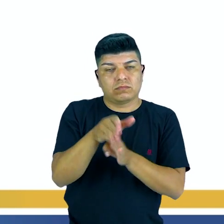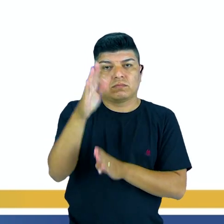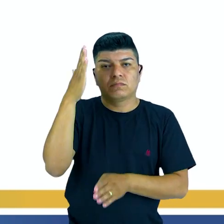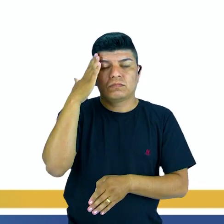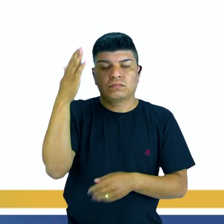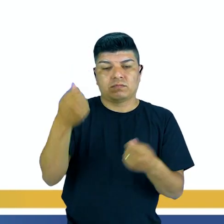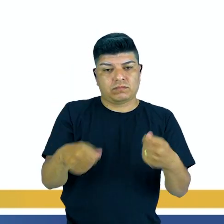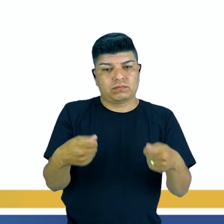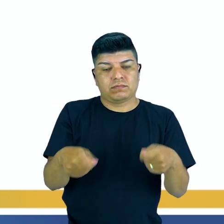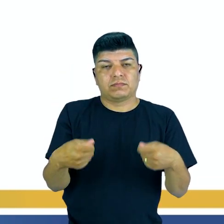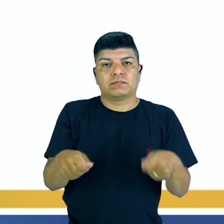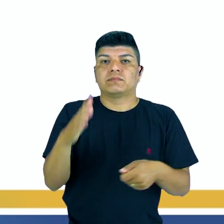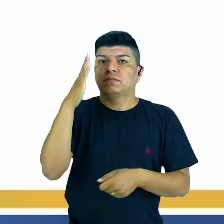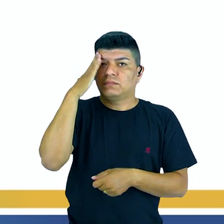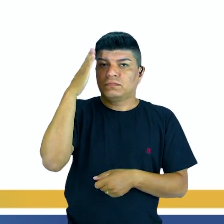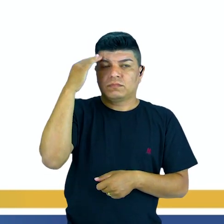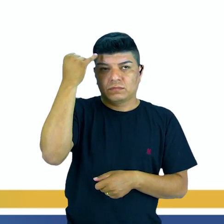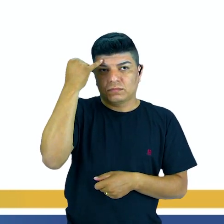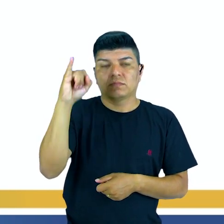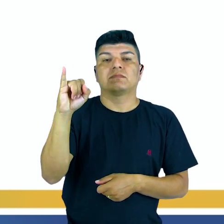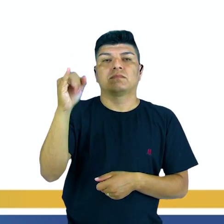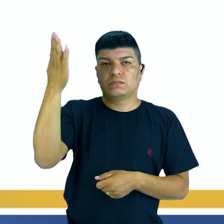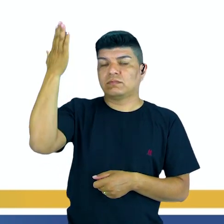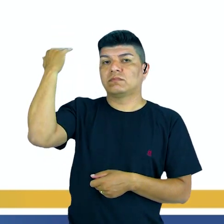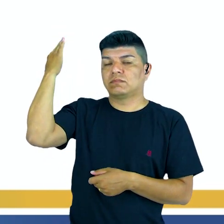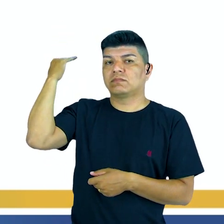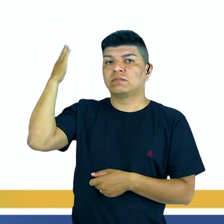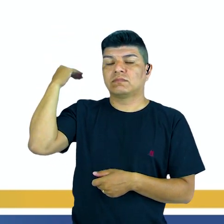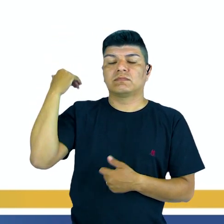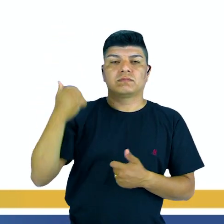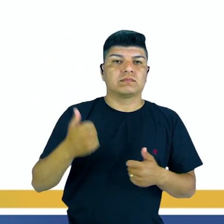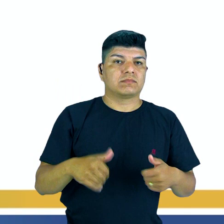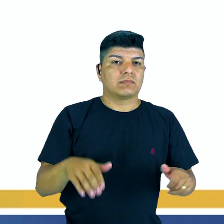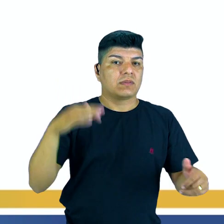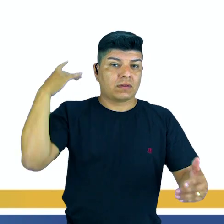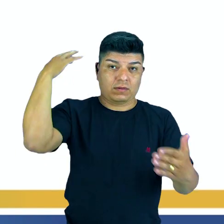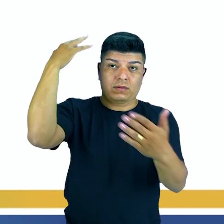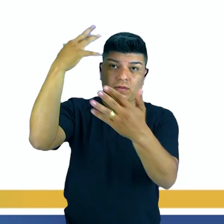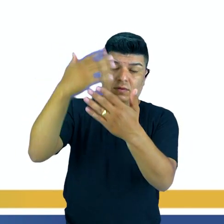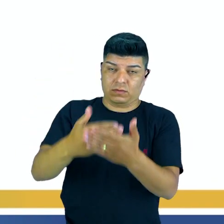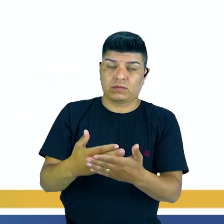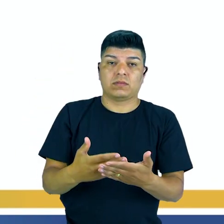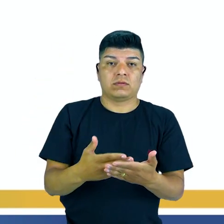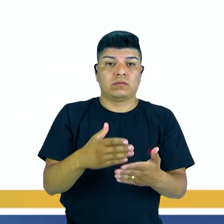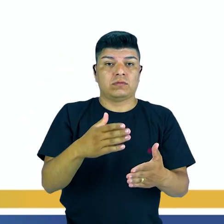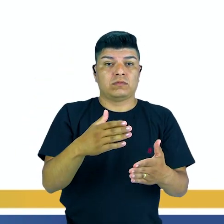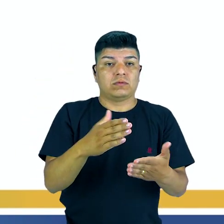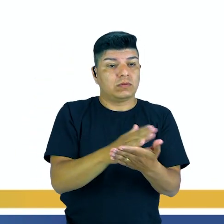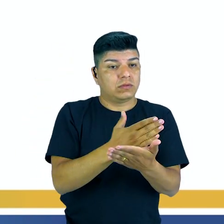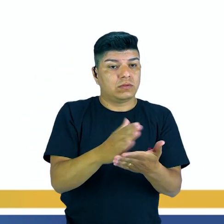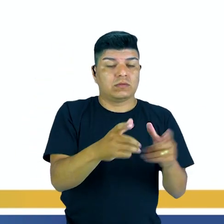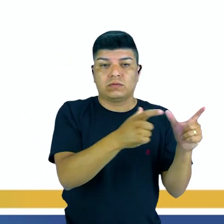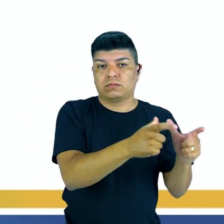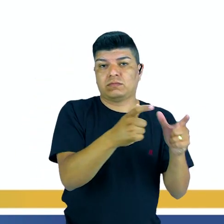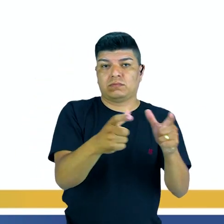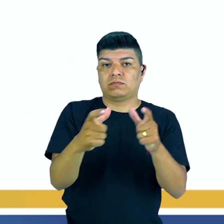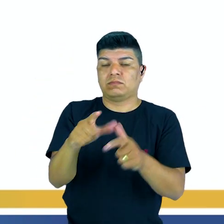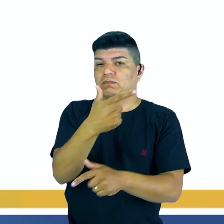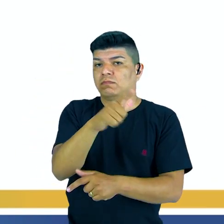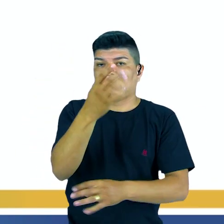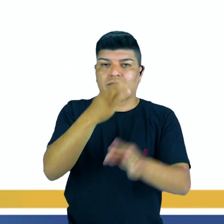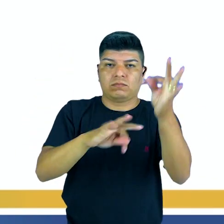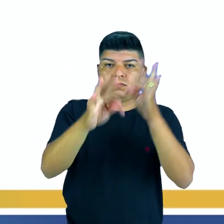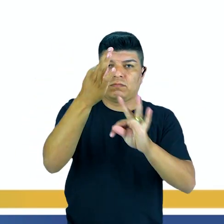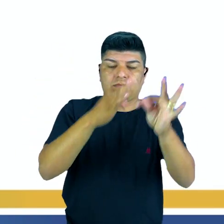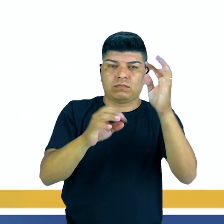saber dessas ideias do passado, tá? E até hoje, em alguns locais que não têm acesso à tecnologia, ainda